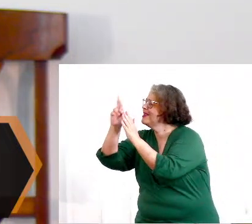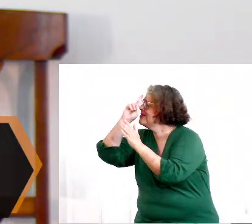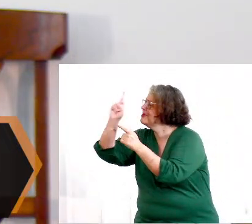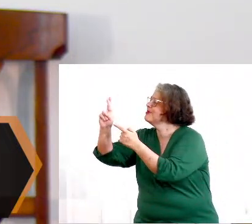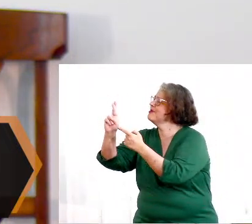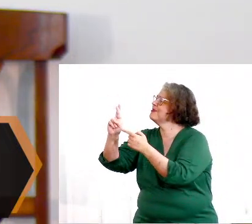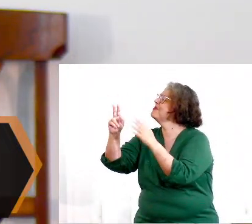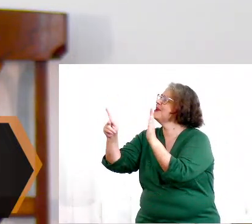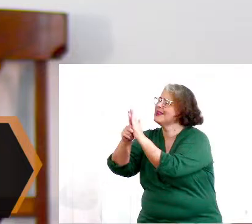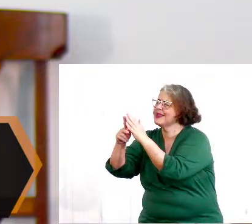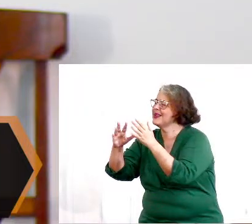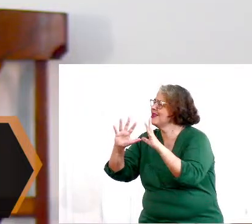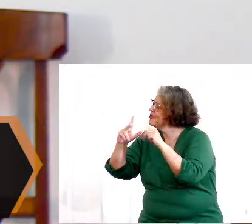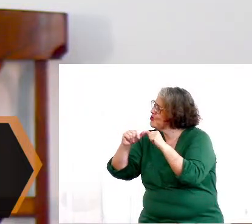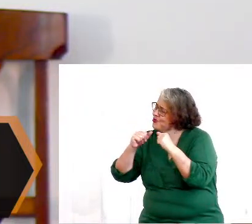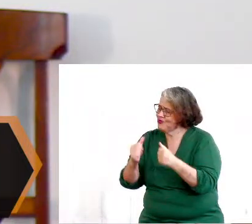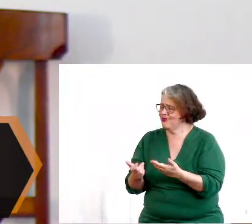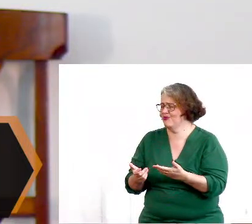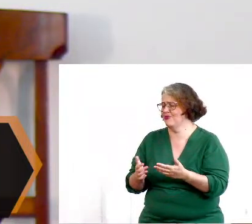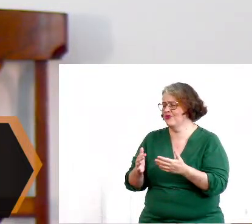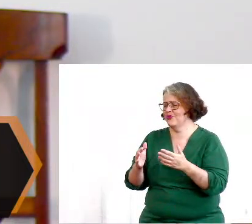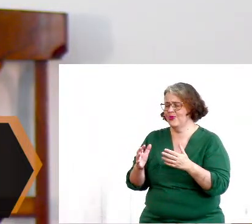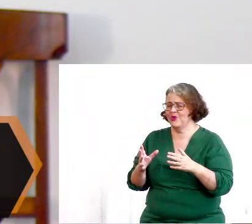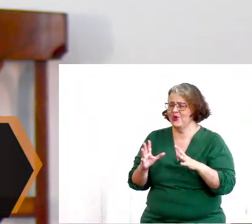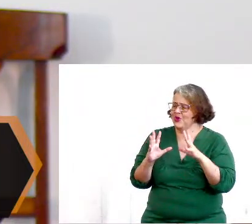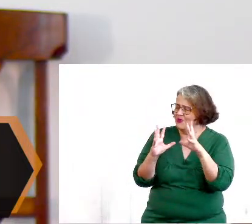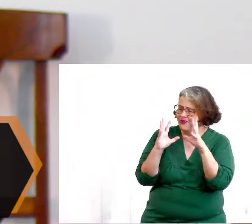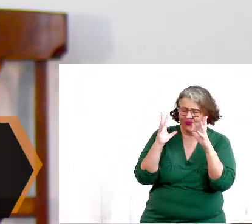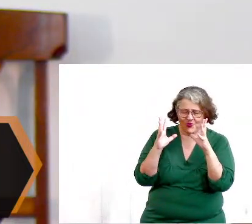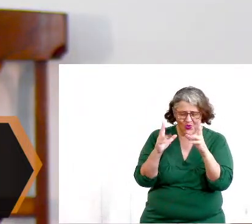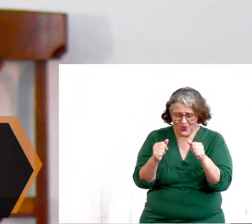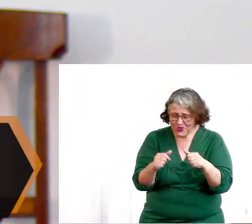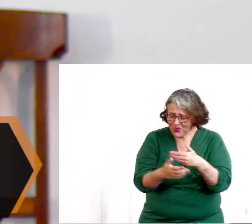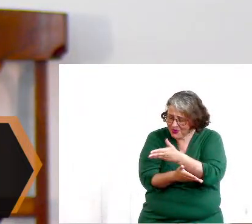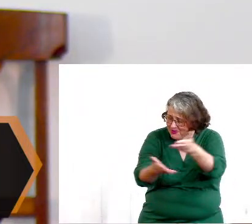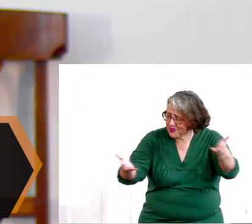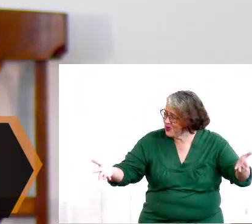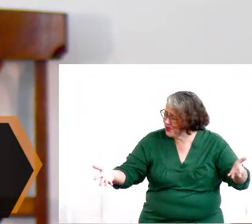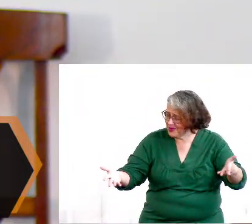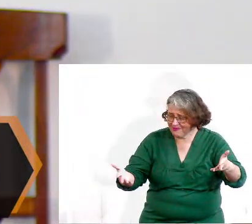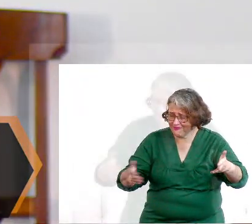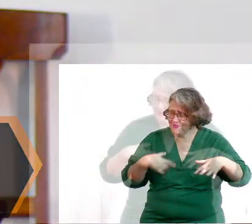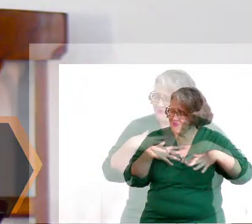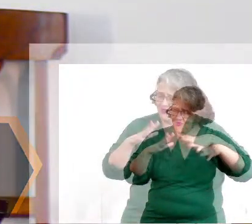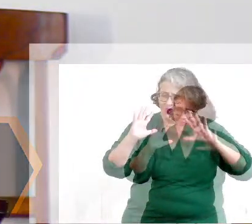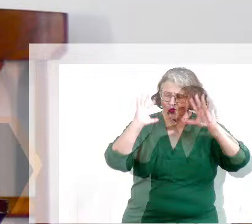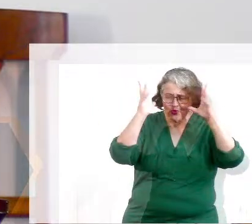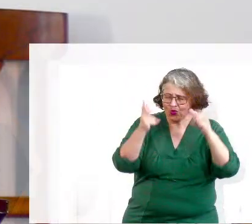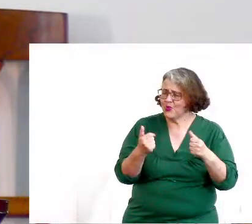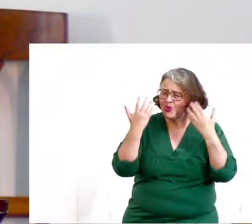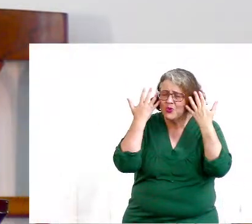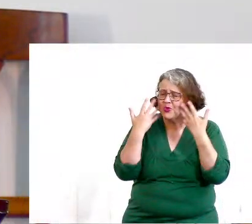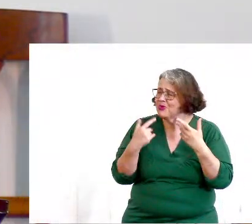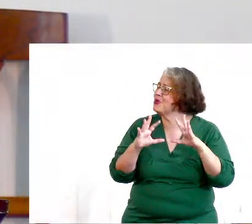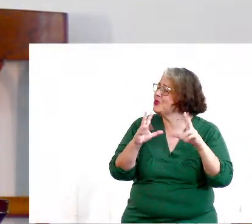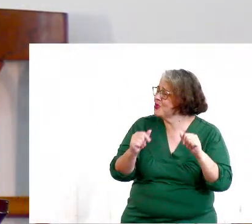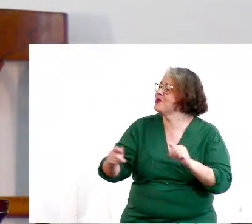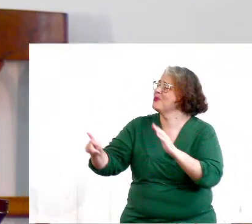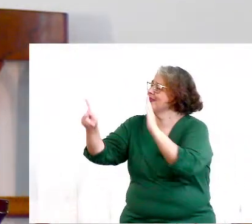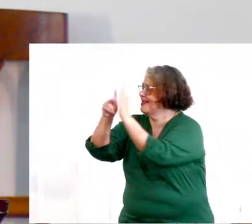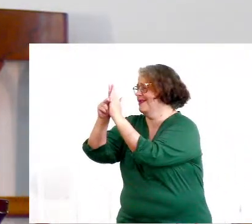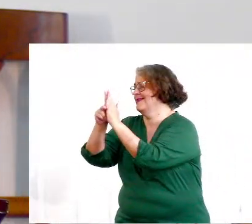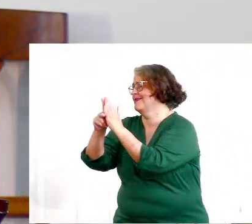a ti, Senhor. Todos os que habitam na sua criação pertencem a ti. Senhor, nós queremos